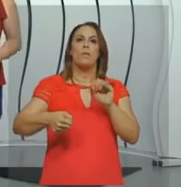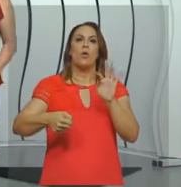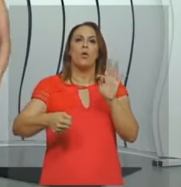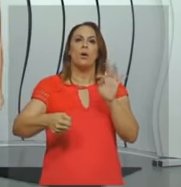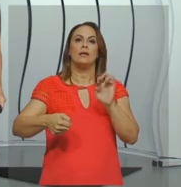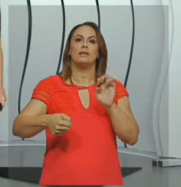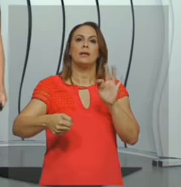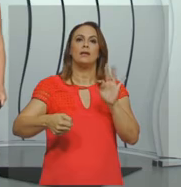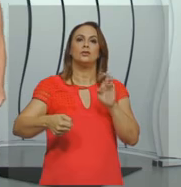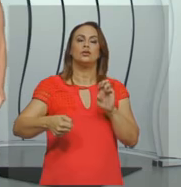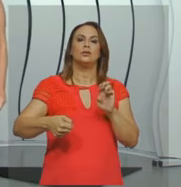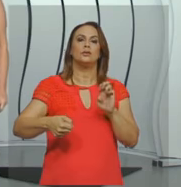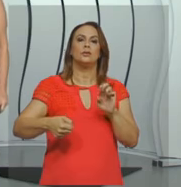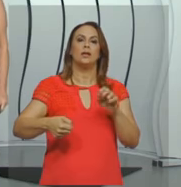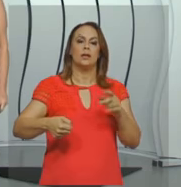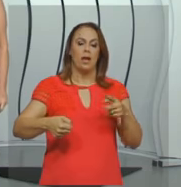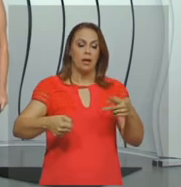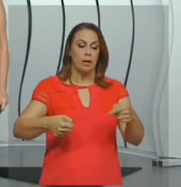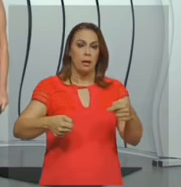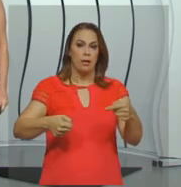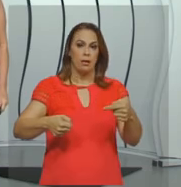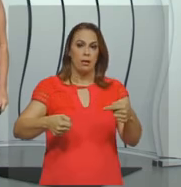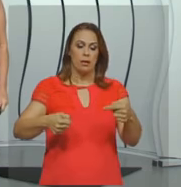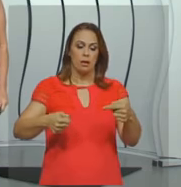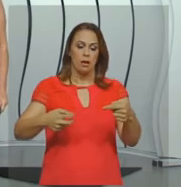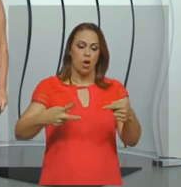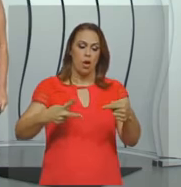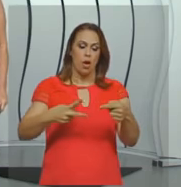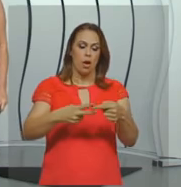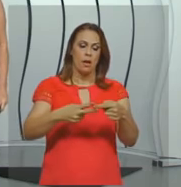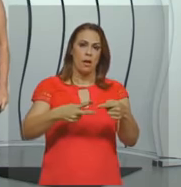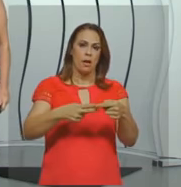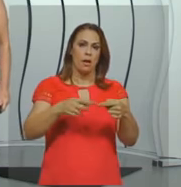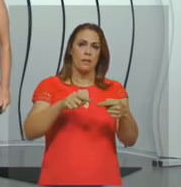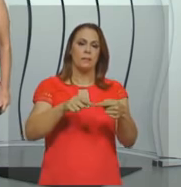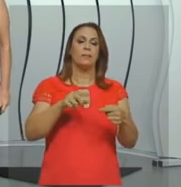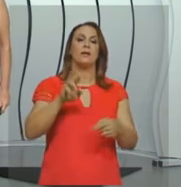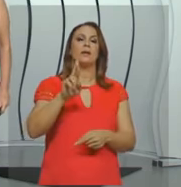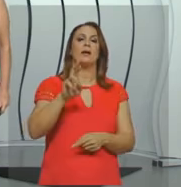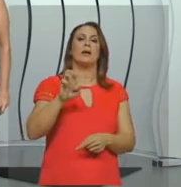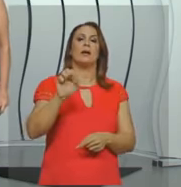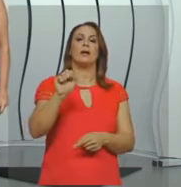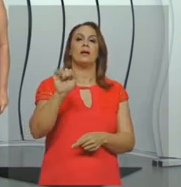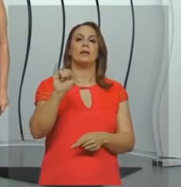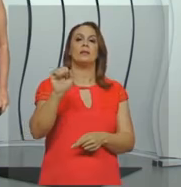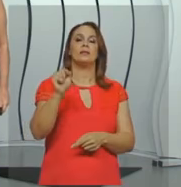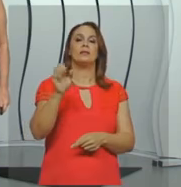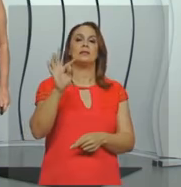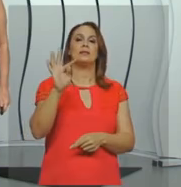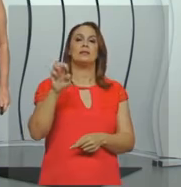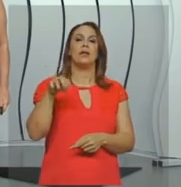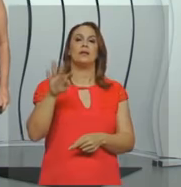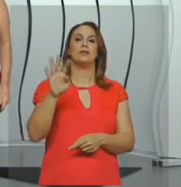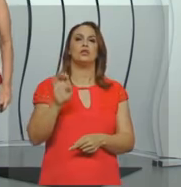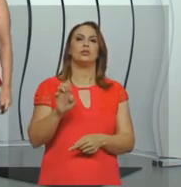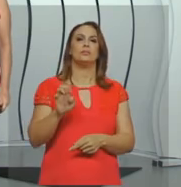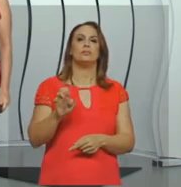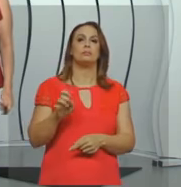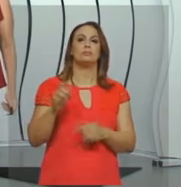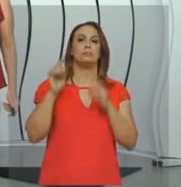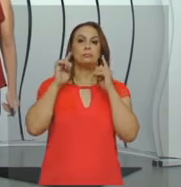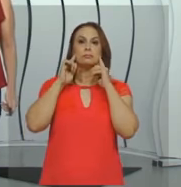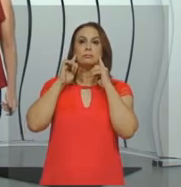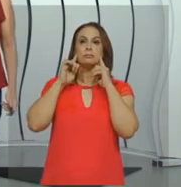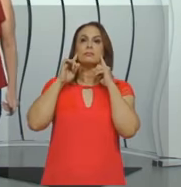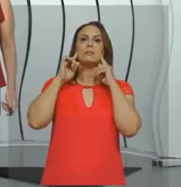aqui o pescoço, ó, eu tenho um ponto fixo e aqui eu posso abaixar e levantar, tá? Fazendo aqui uma força, então